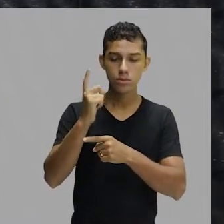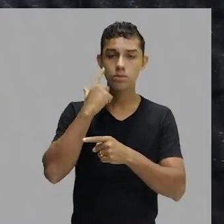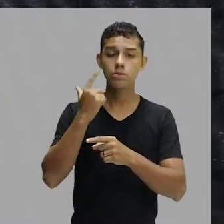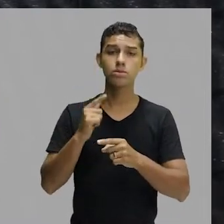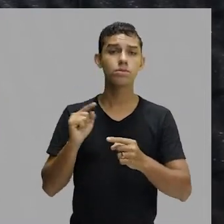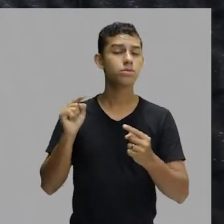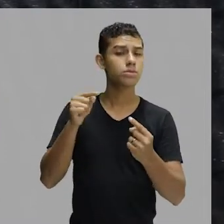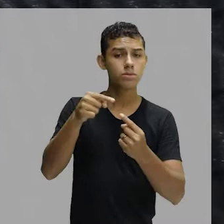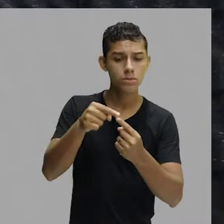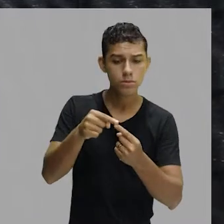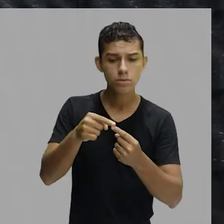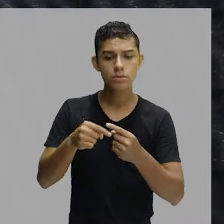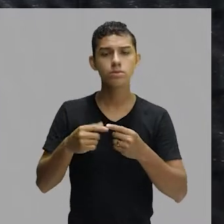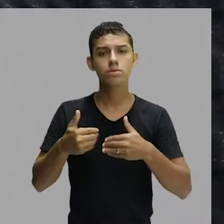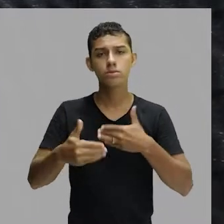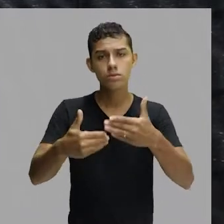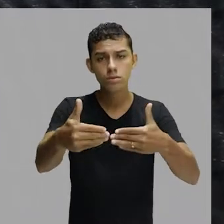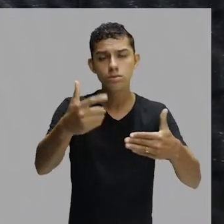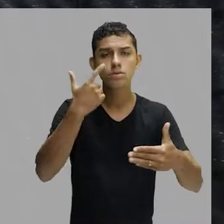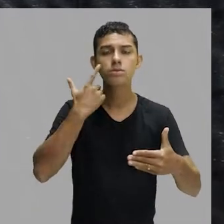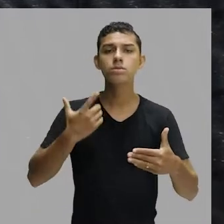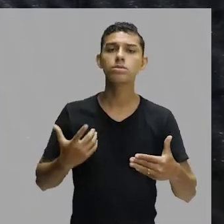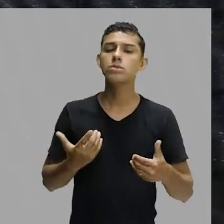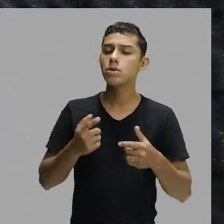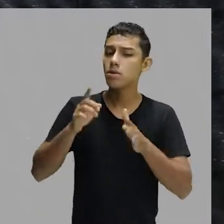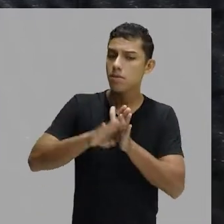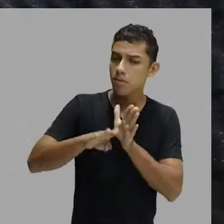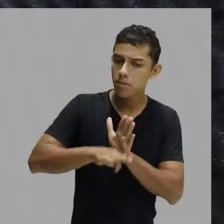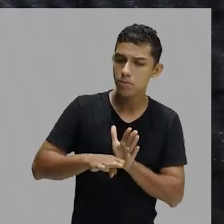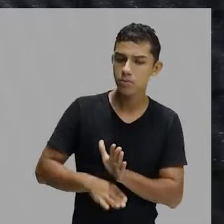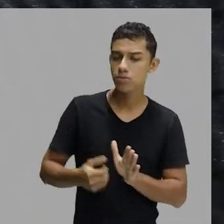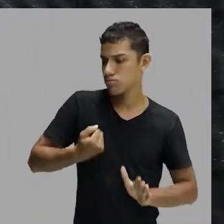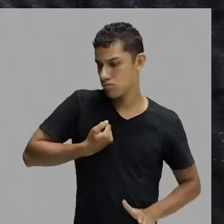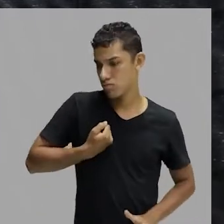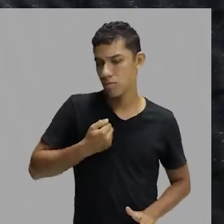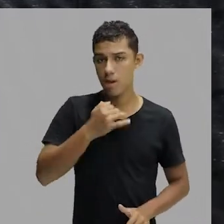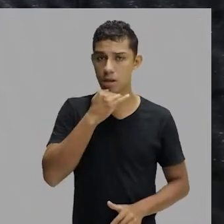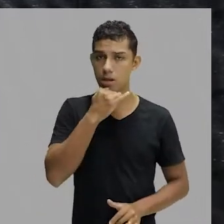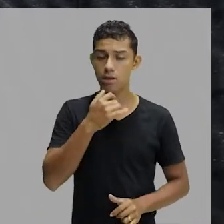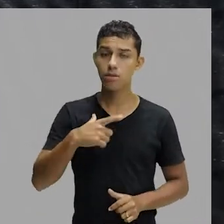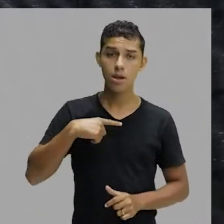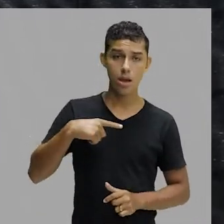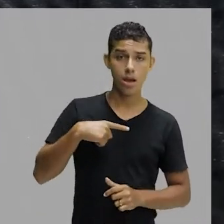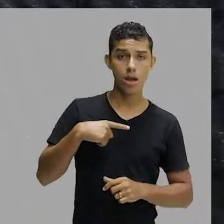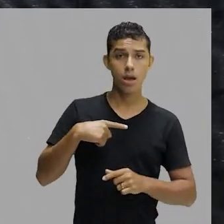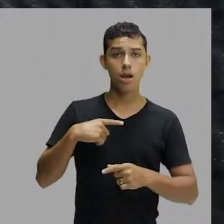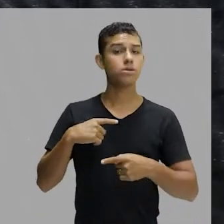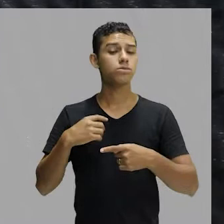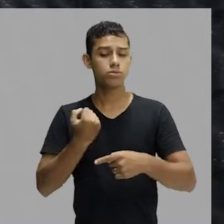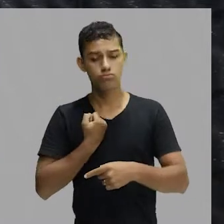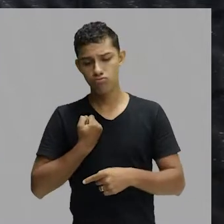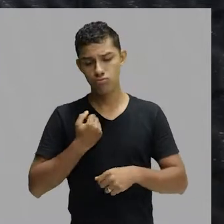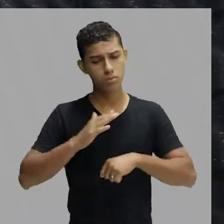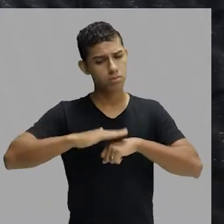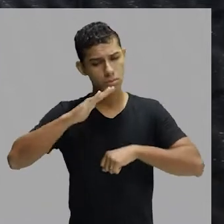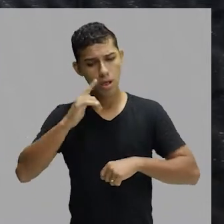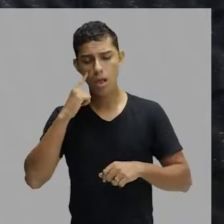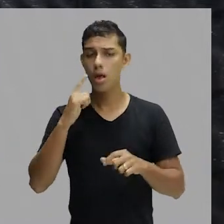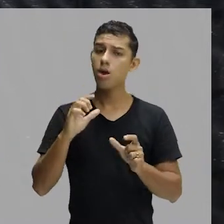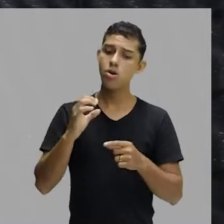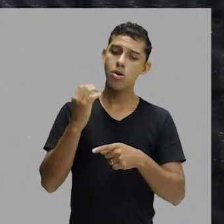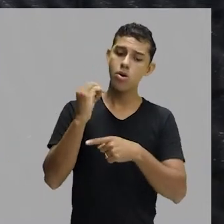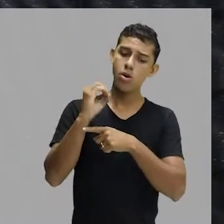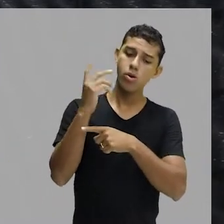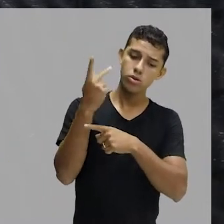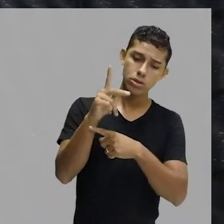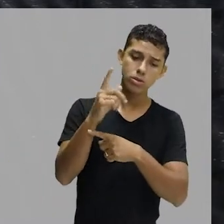que proporcione os menores números. Então, se eu tenho mais de um grupo hidroxila, ou se eu tenho hidroxila